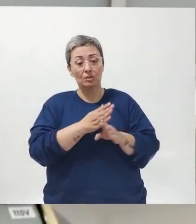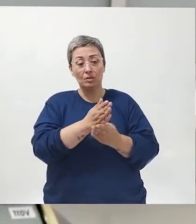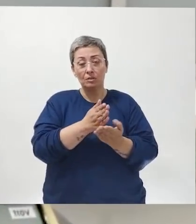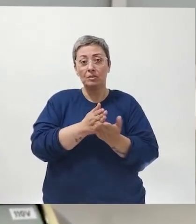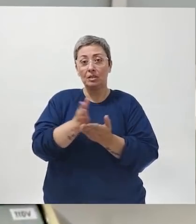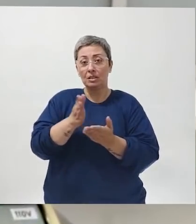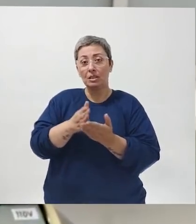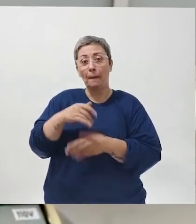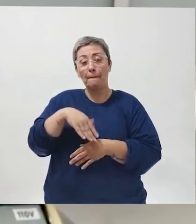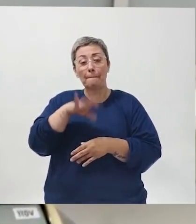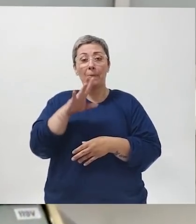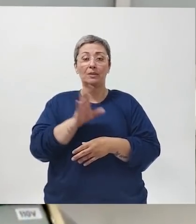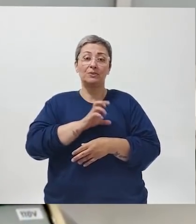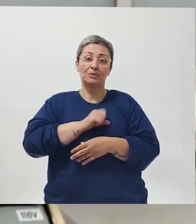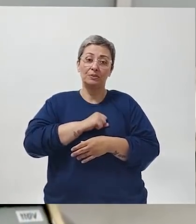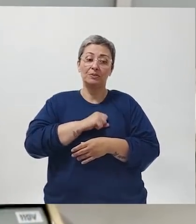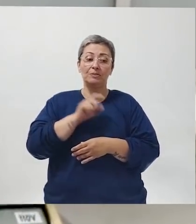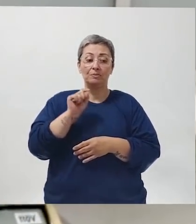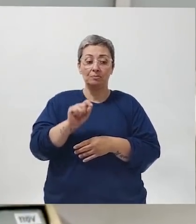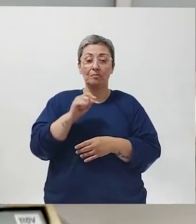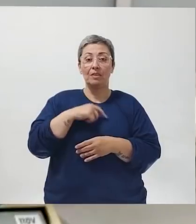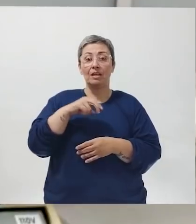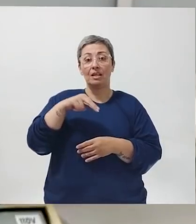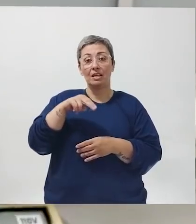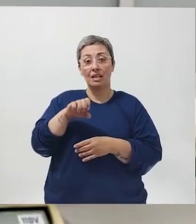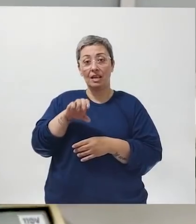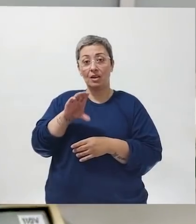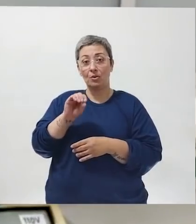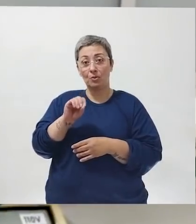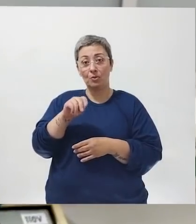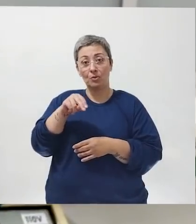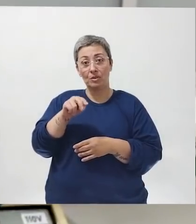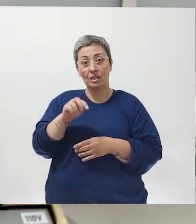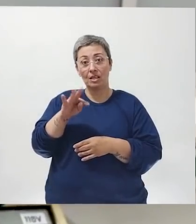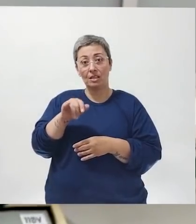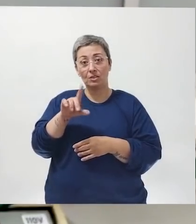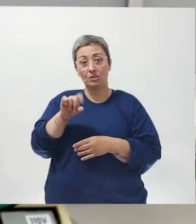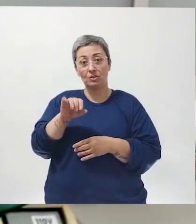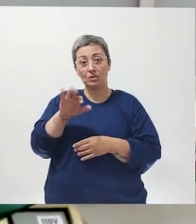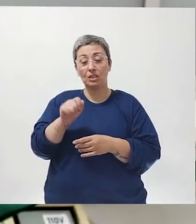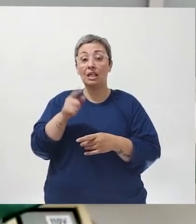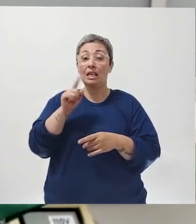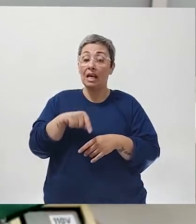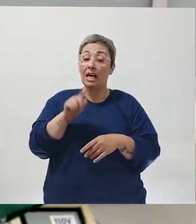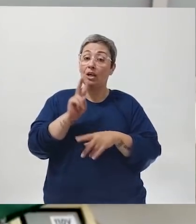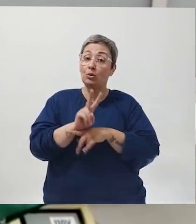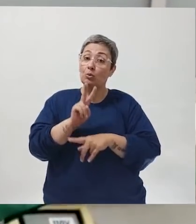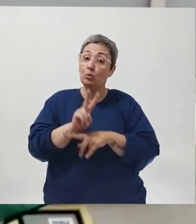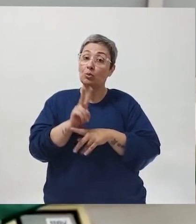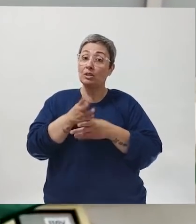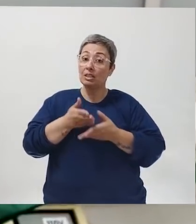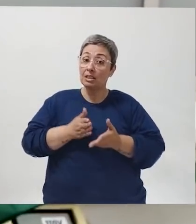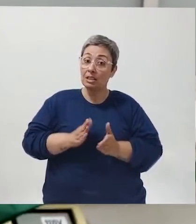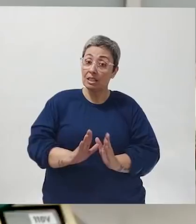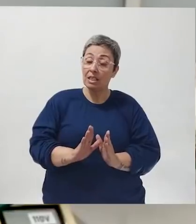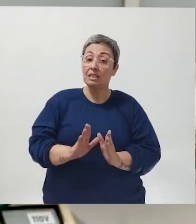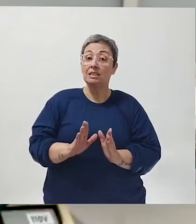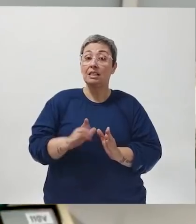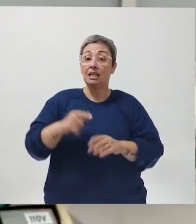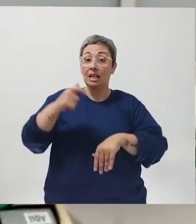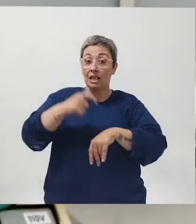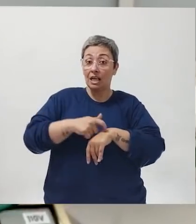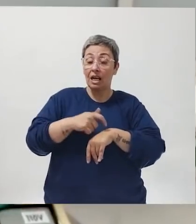a neonatologia, que é o médico que cuida daquelas crianças que acabam de nascer até os 28 dias.